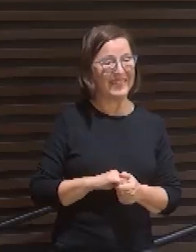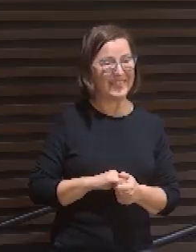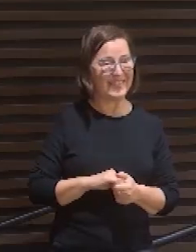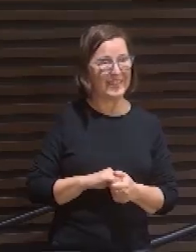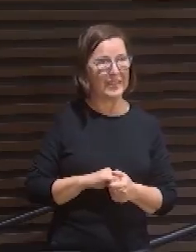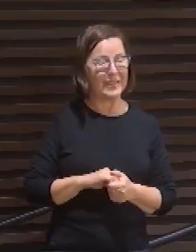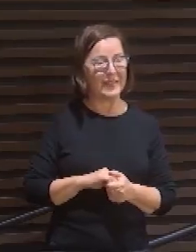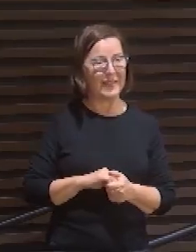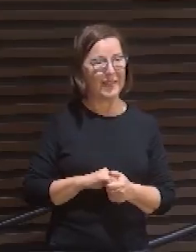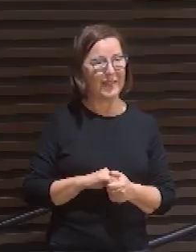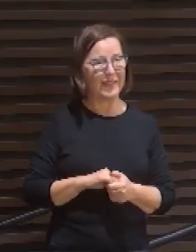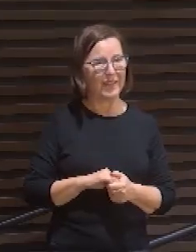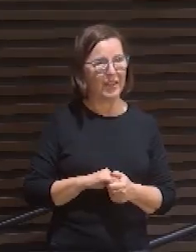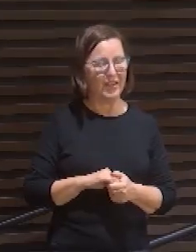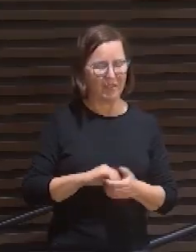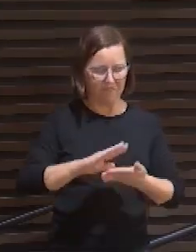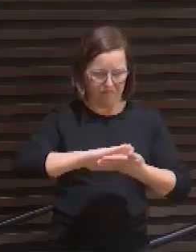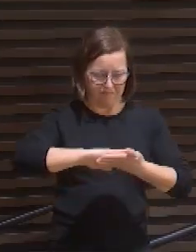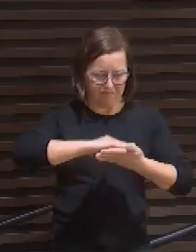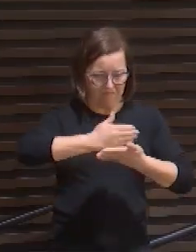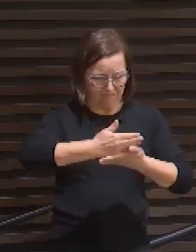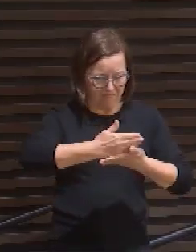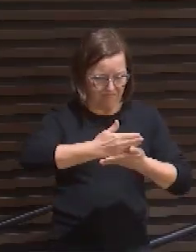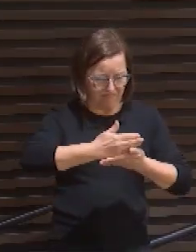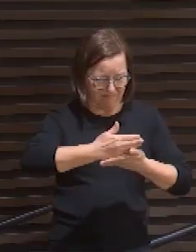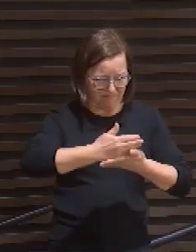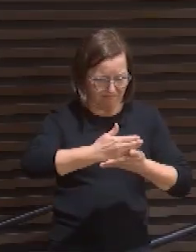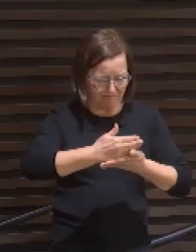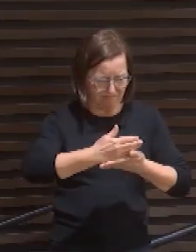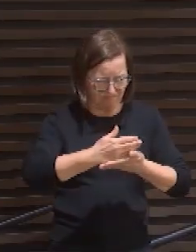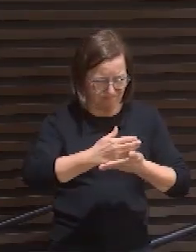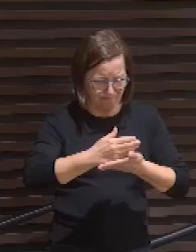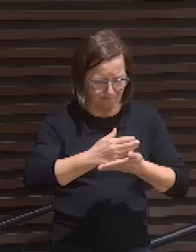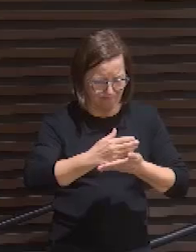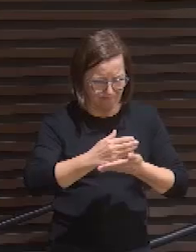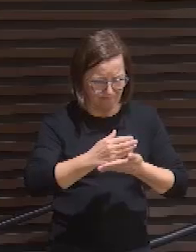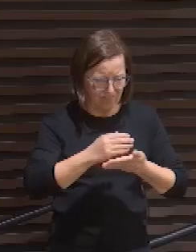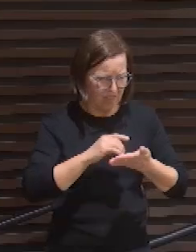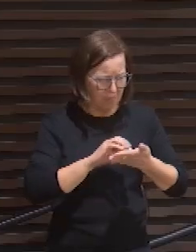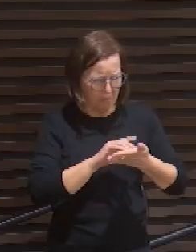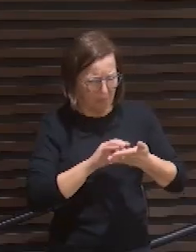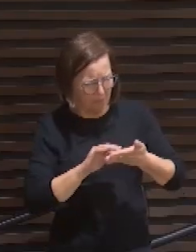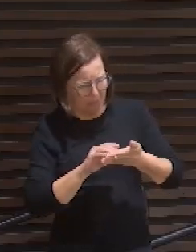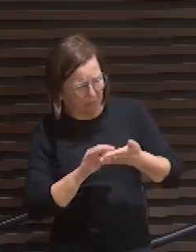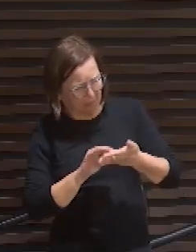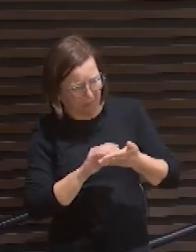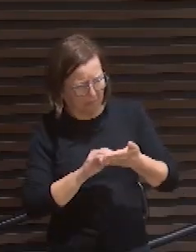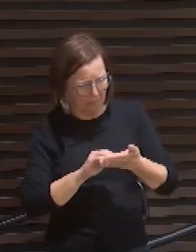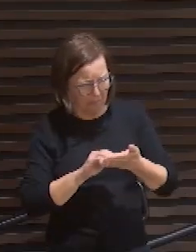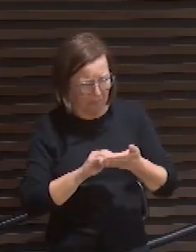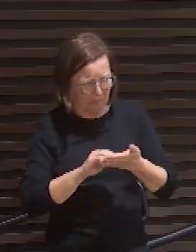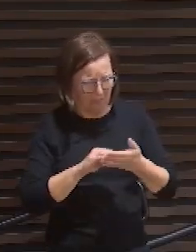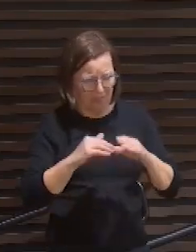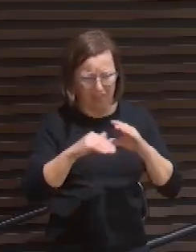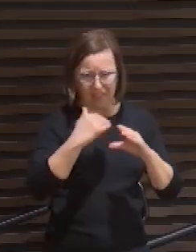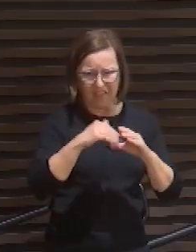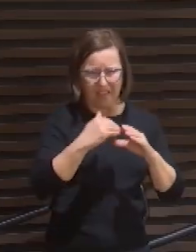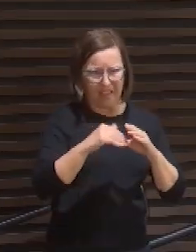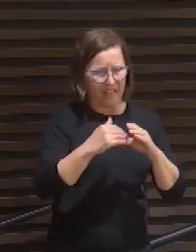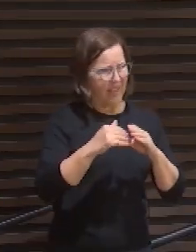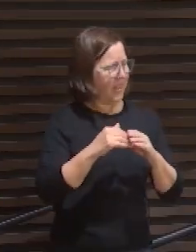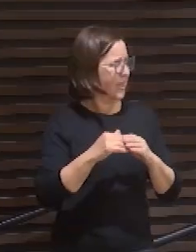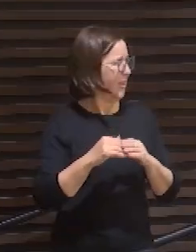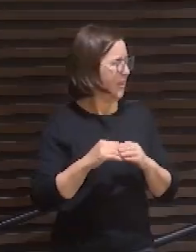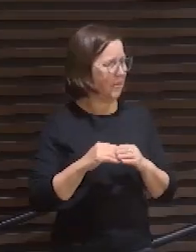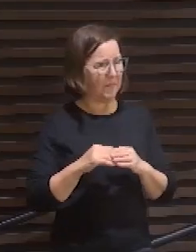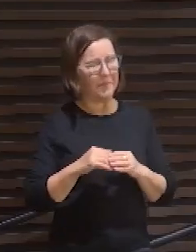no seu laptop, começou a fazer pesquisas, mandou e-mail para... Hoje os